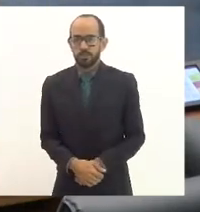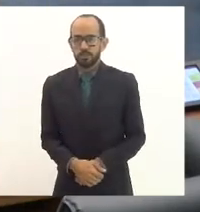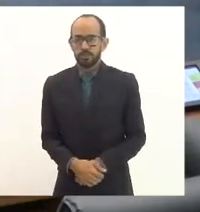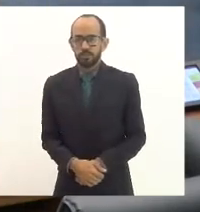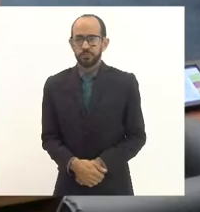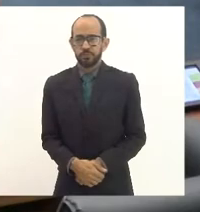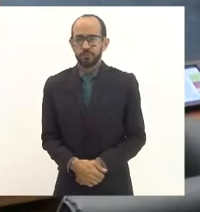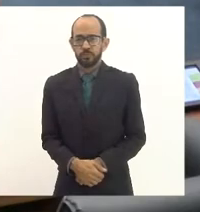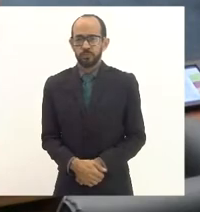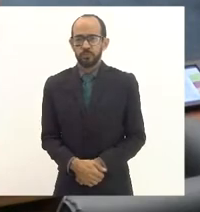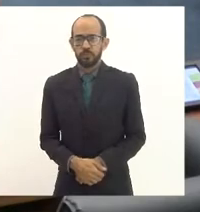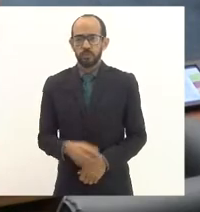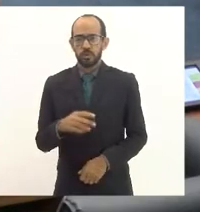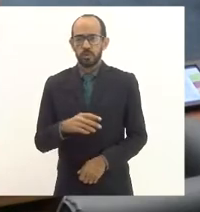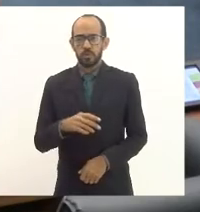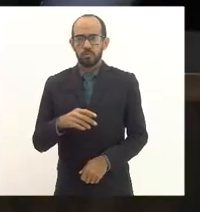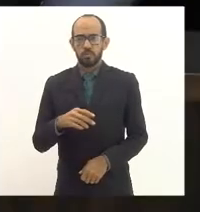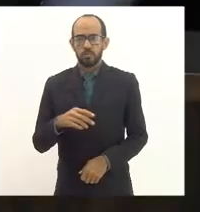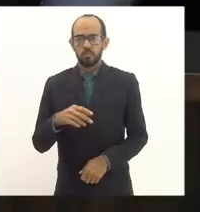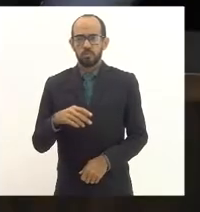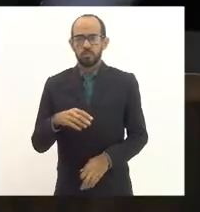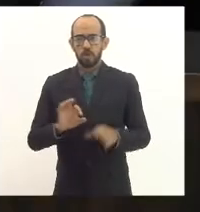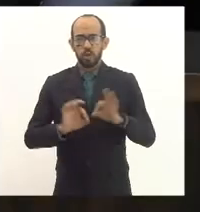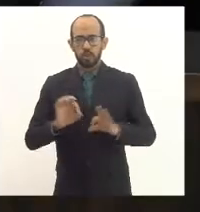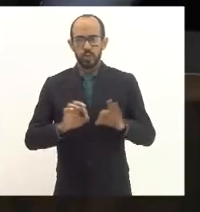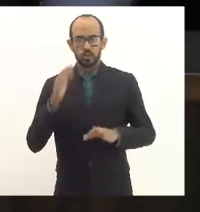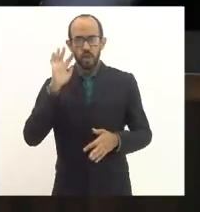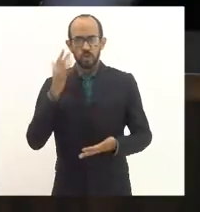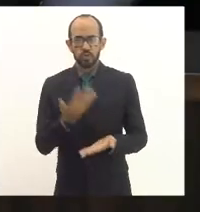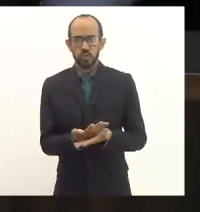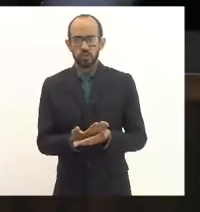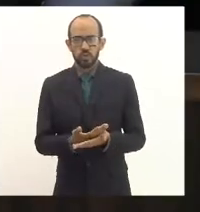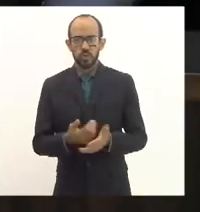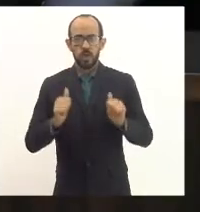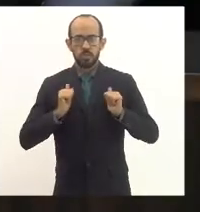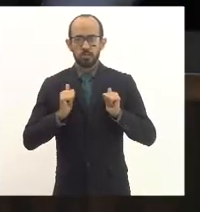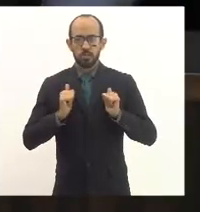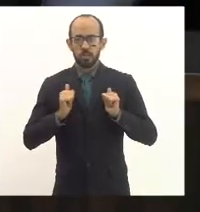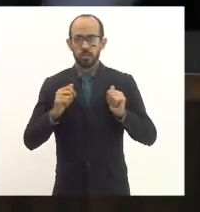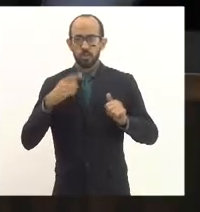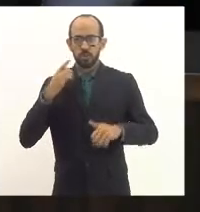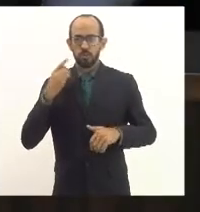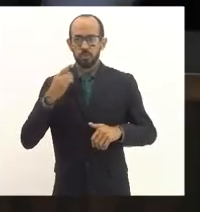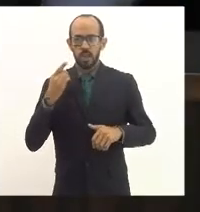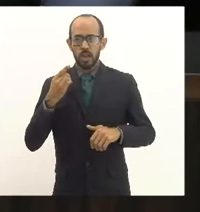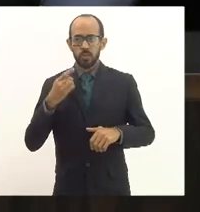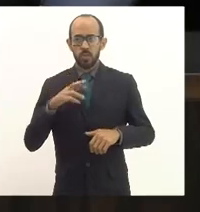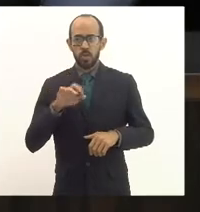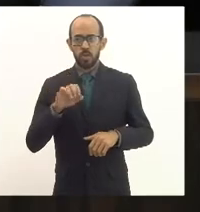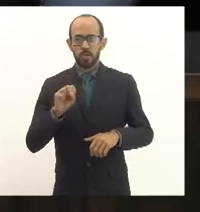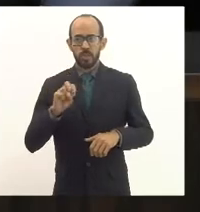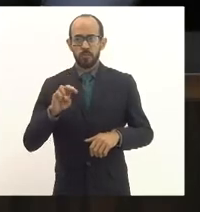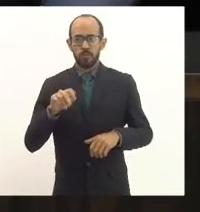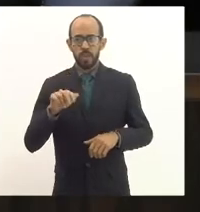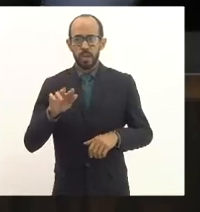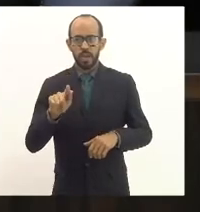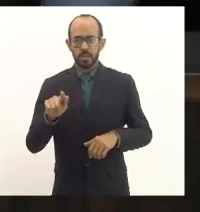Projeto de resolução 973. Abstenção, deputado Rosenberg Reis.